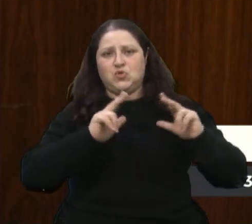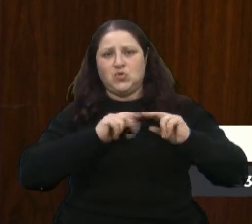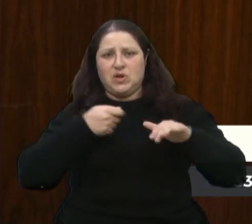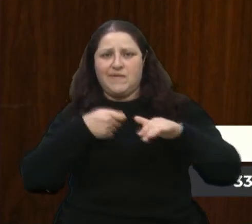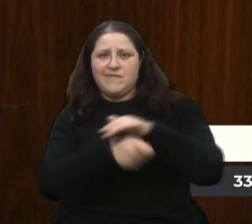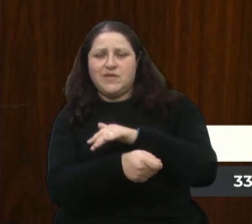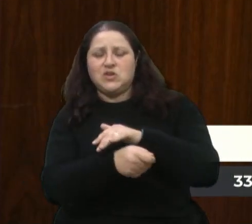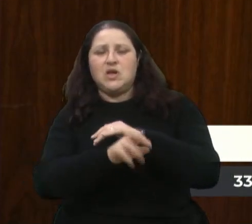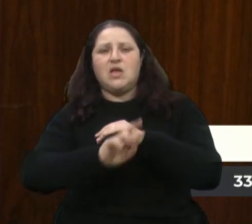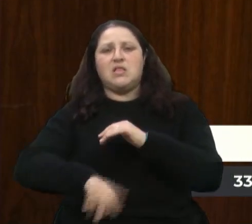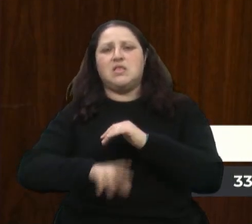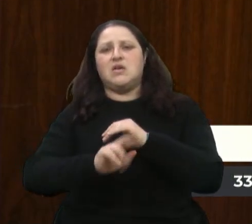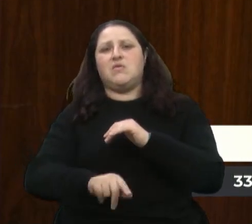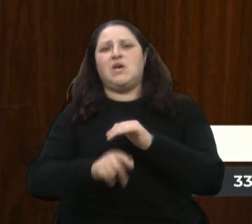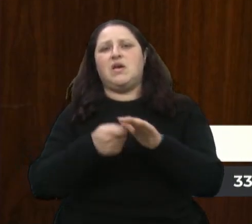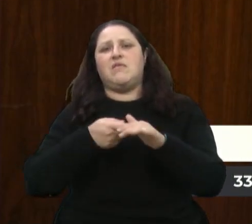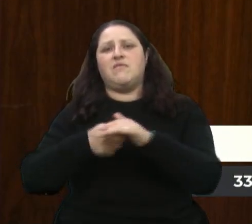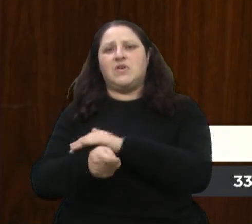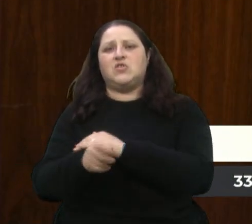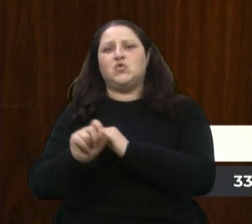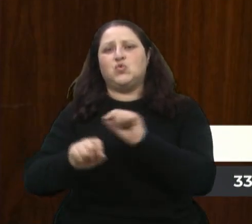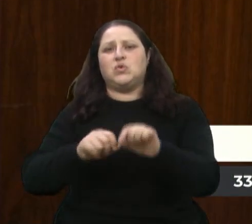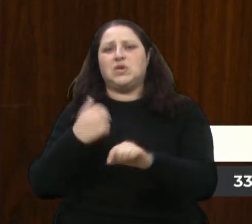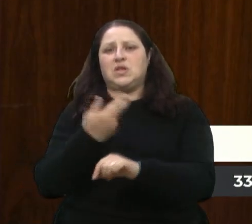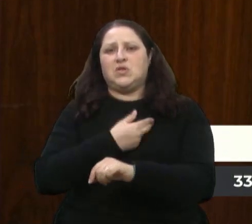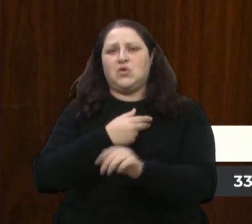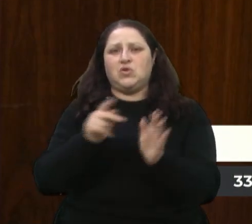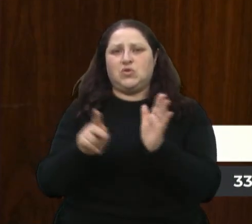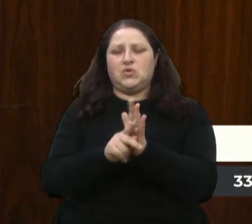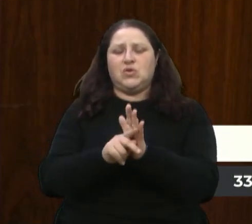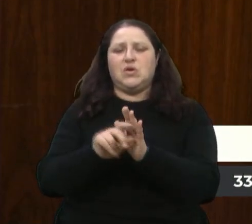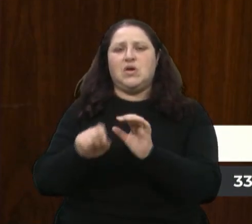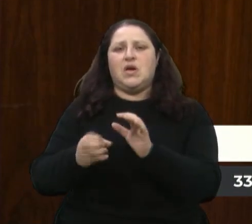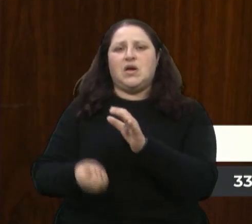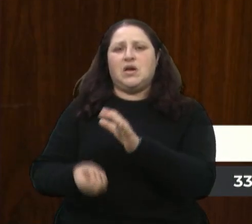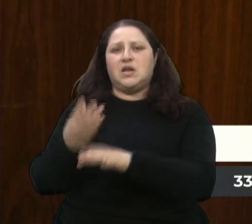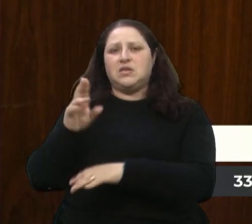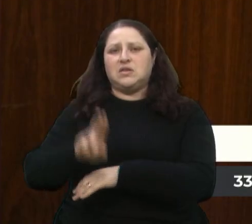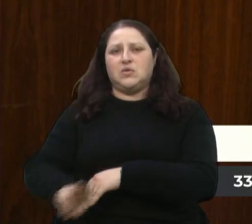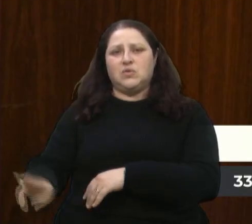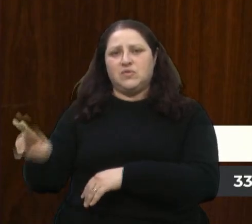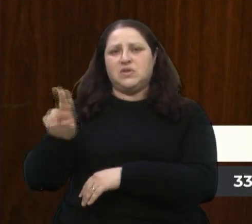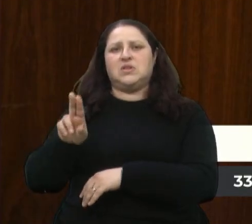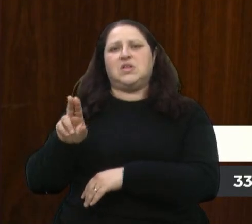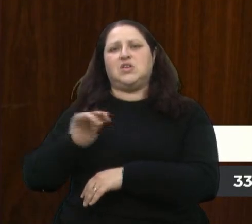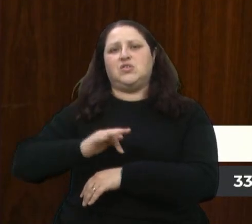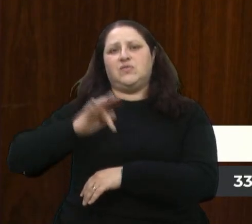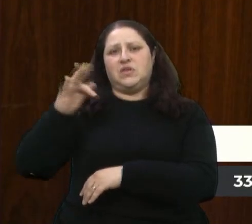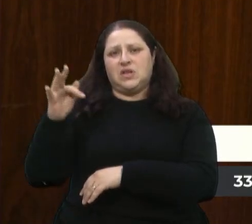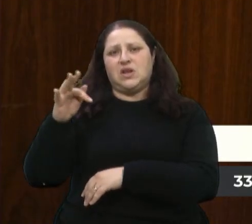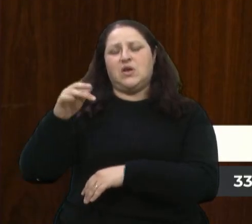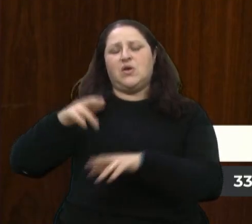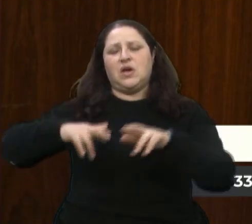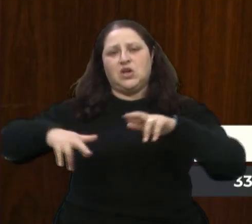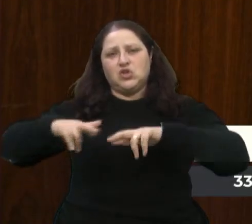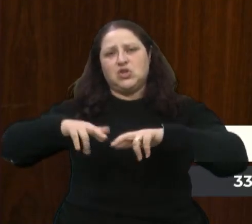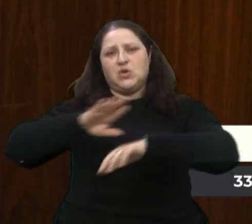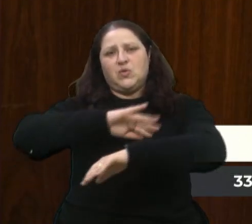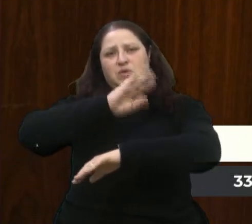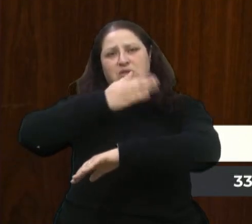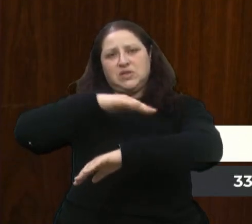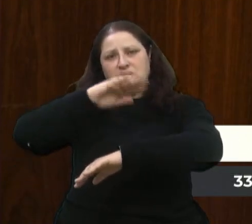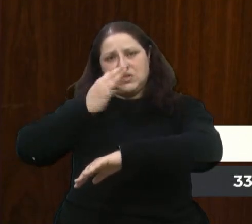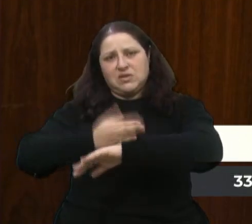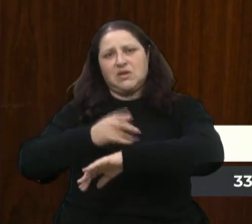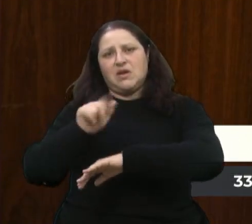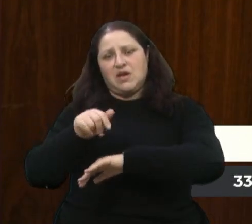está investindo naquilo que é nosso. A criação de uma universidade federal na região da Serra